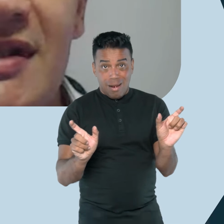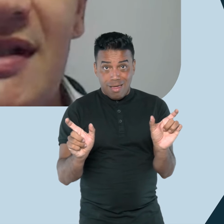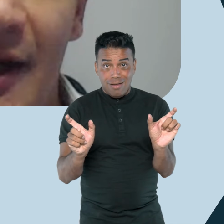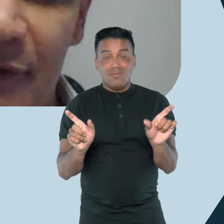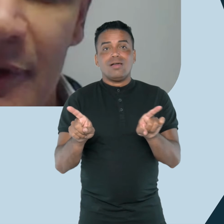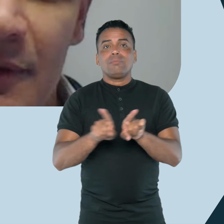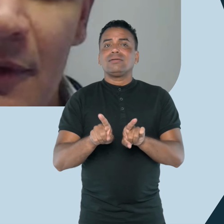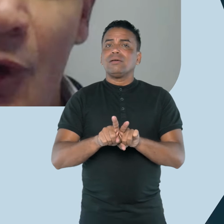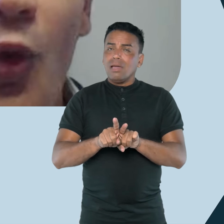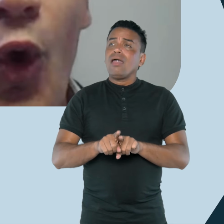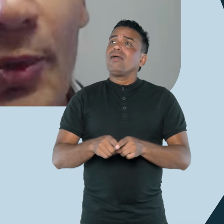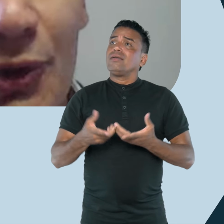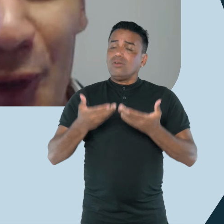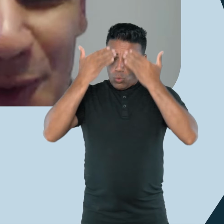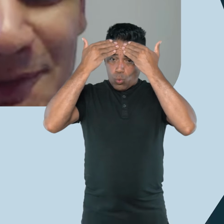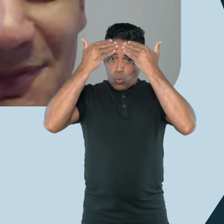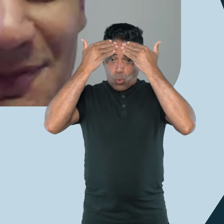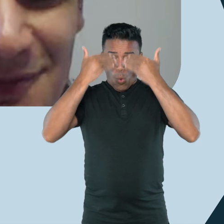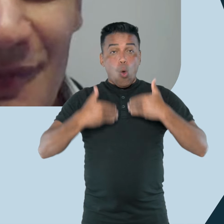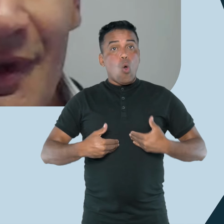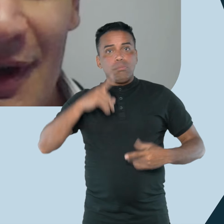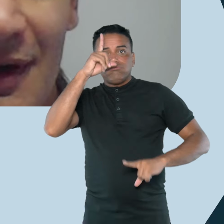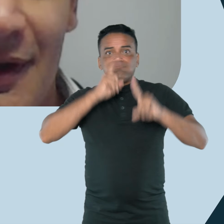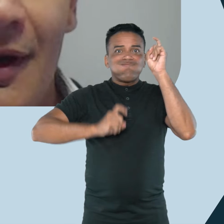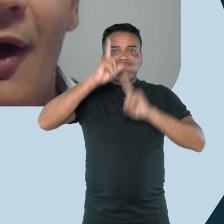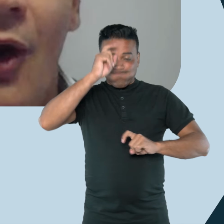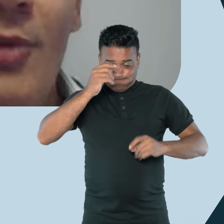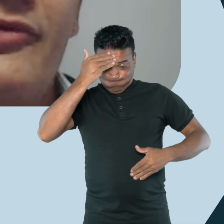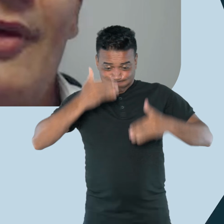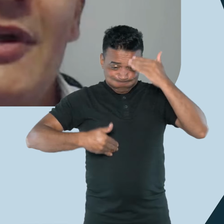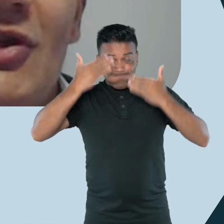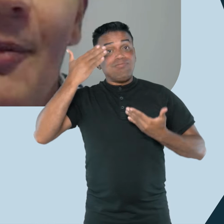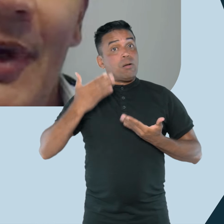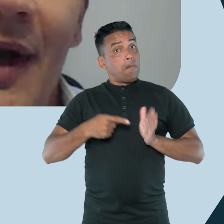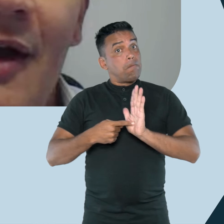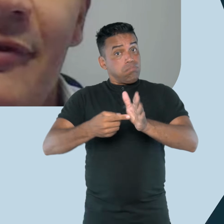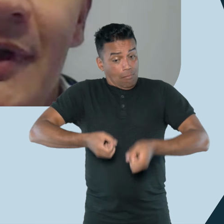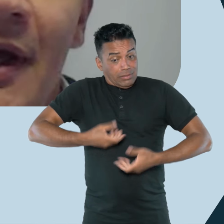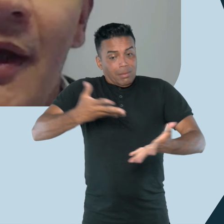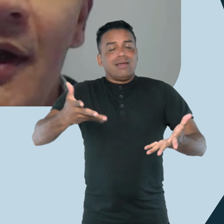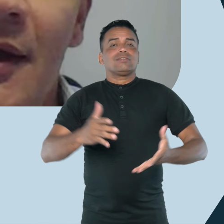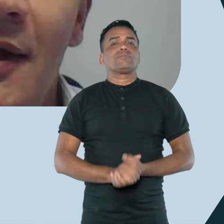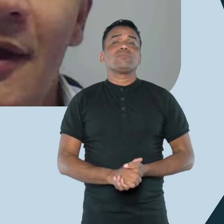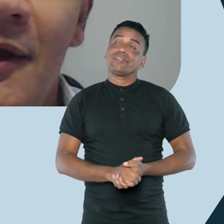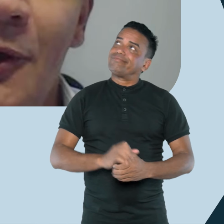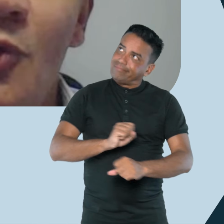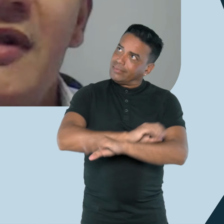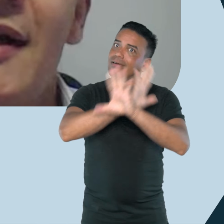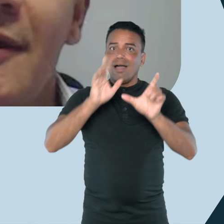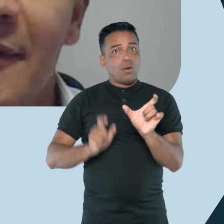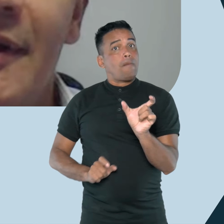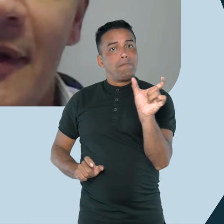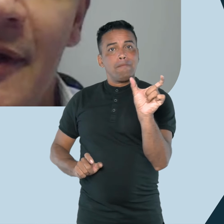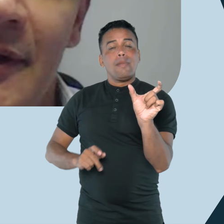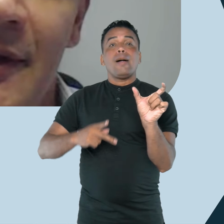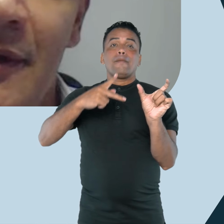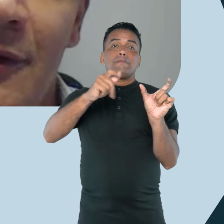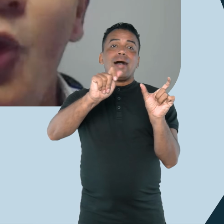a gente escreve com o corpo todo, né? Obviamente que a palavra, ela consegue,